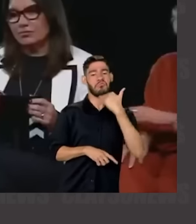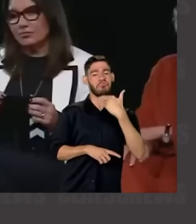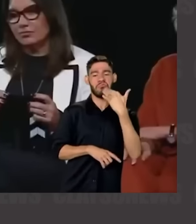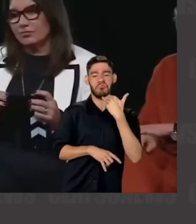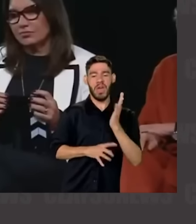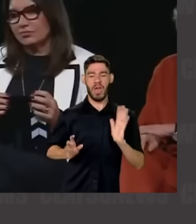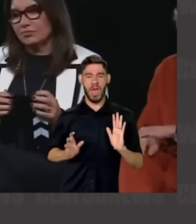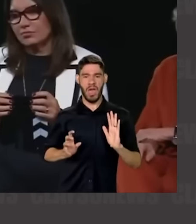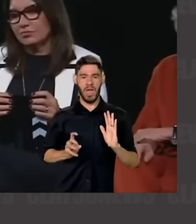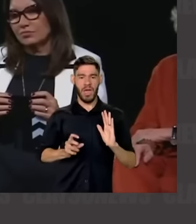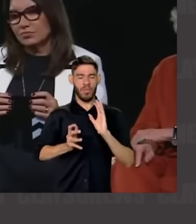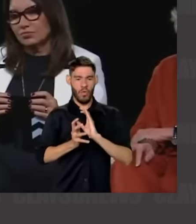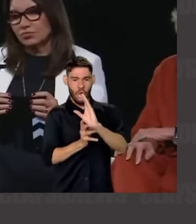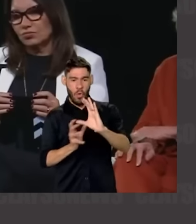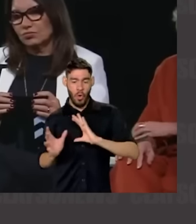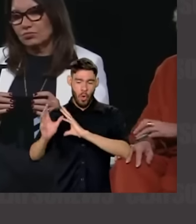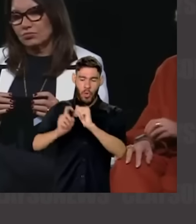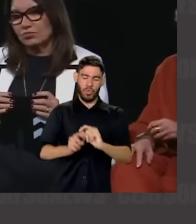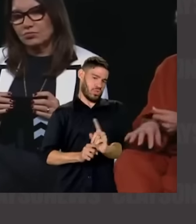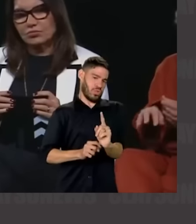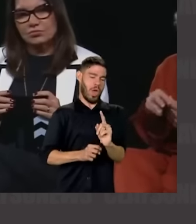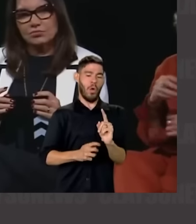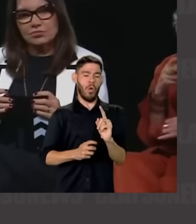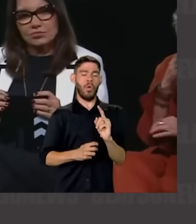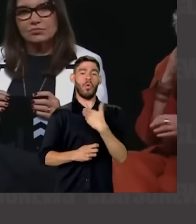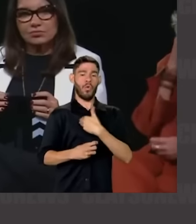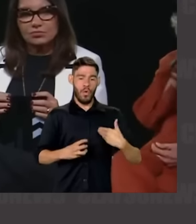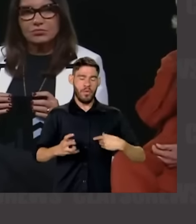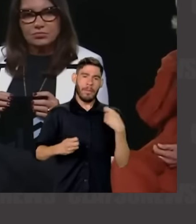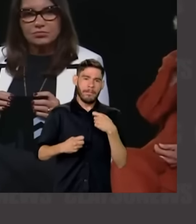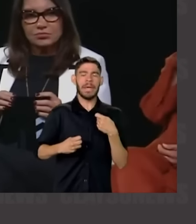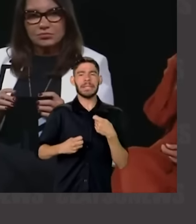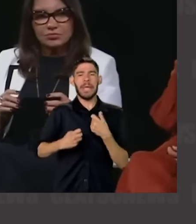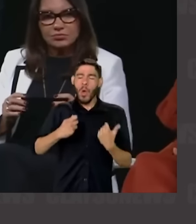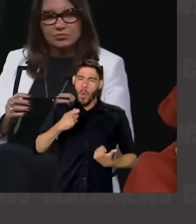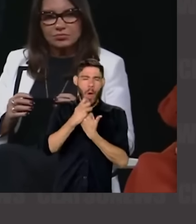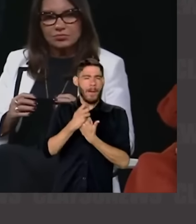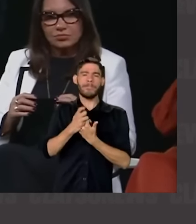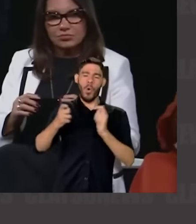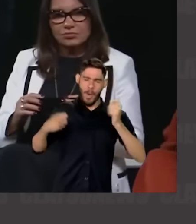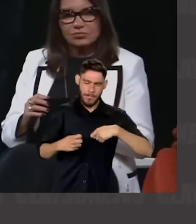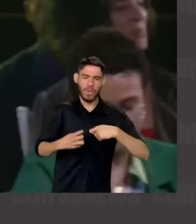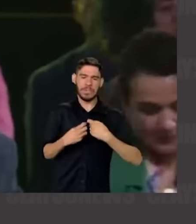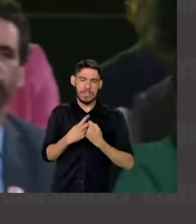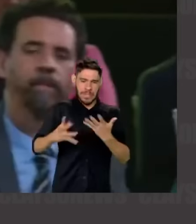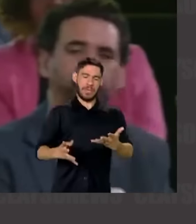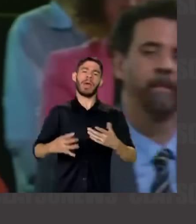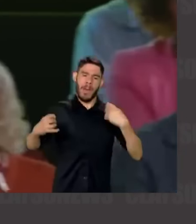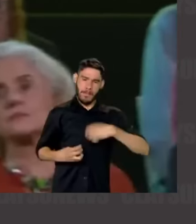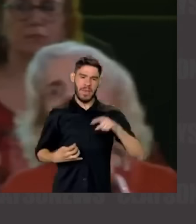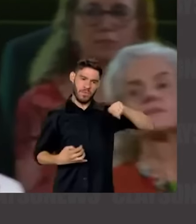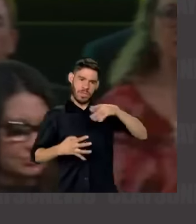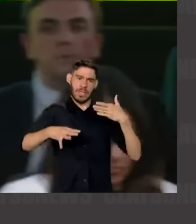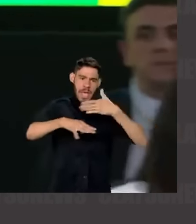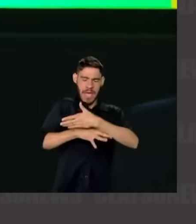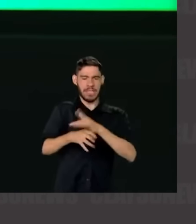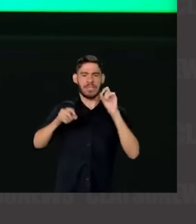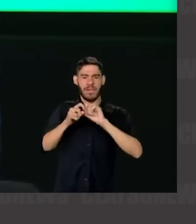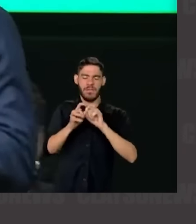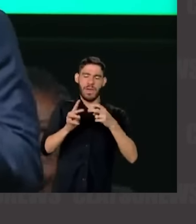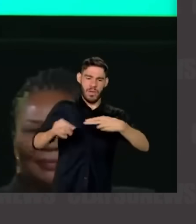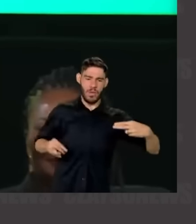O governo não tem que ser o patrocinador de tudo. O governo tem que ser o indutor de tudo. O governo tem que criar condições para que vocês tenham acesso a fazer